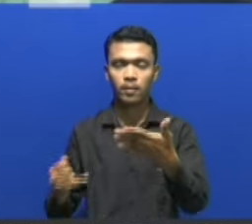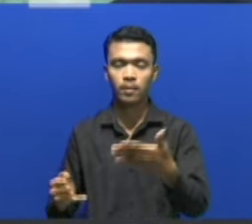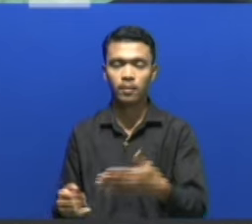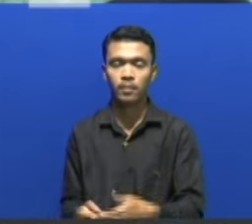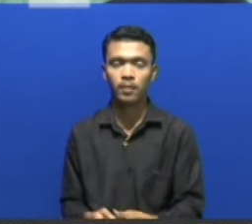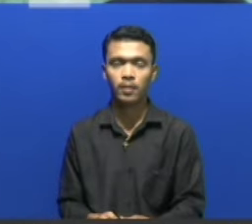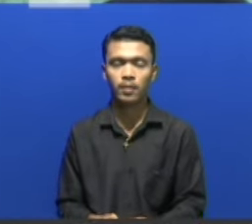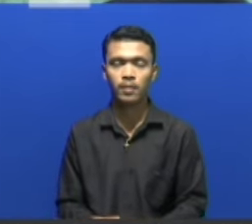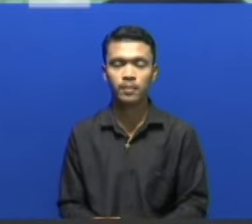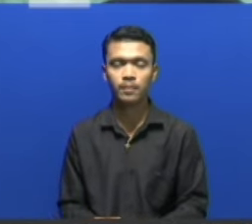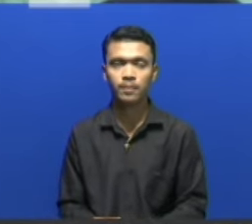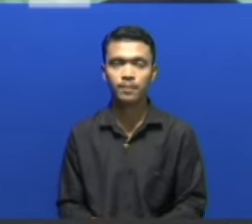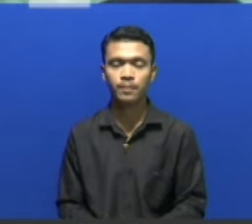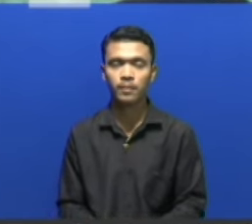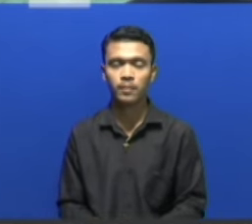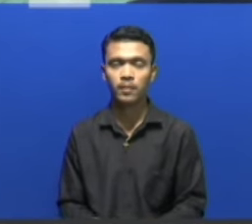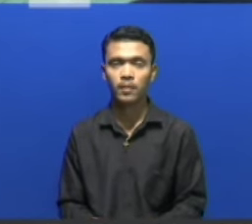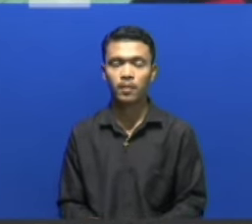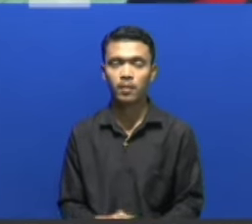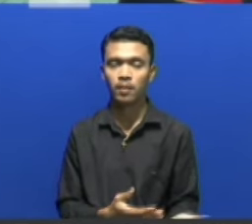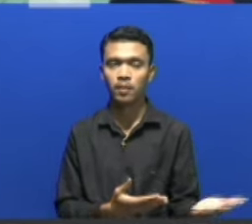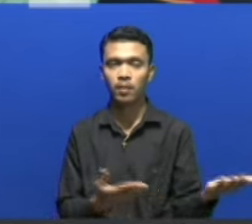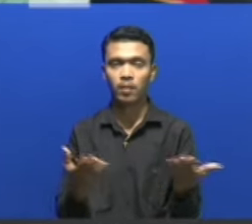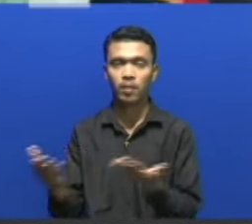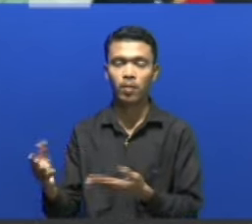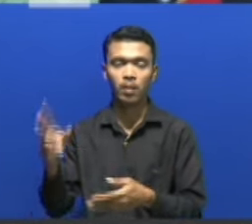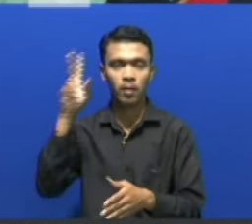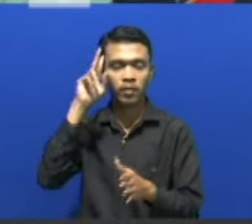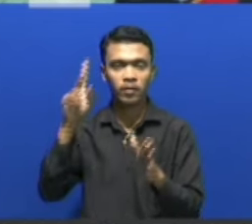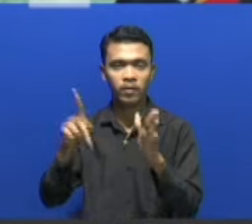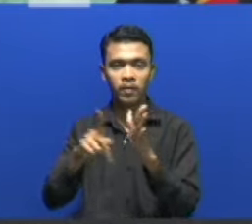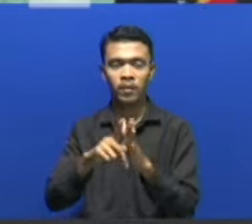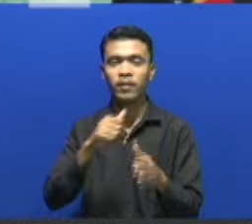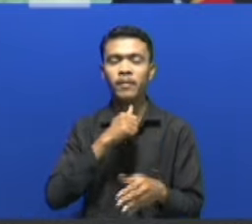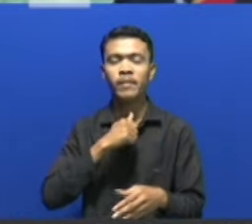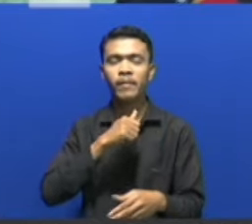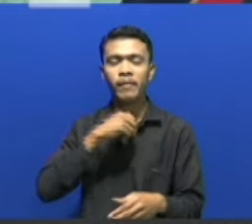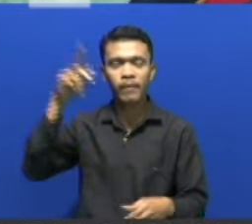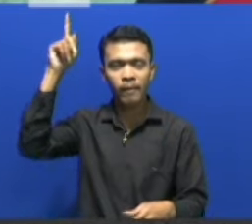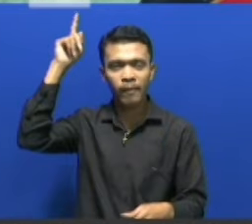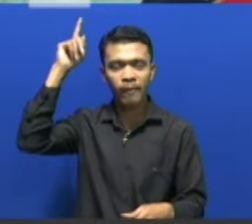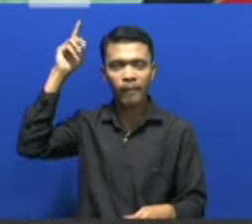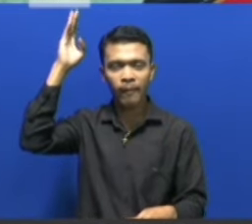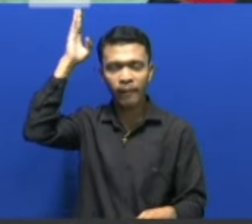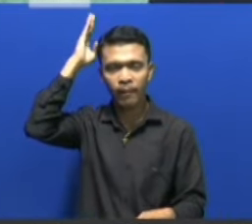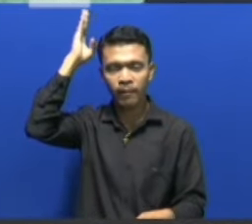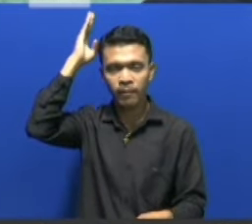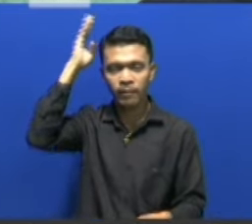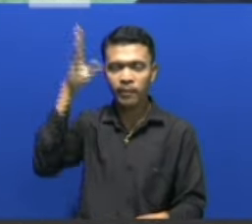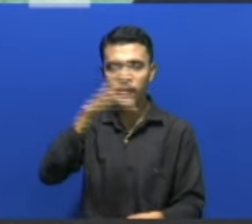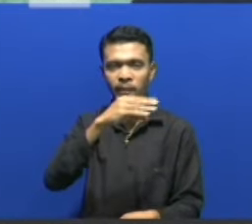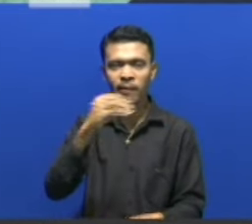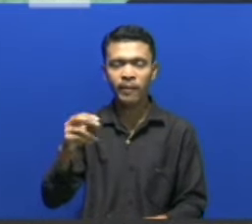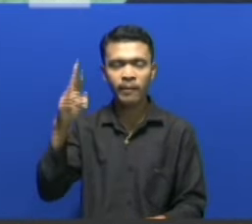senior responsable lori foto amu belo ho dr amu zortanian mai uluk bangira